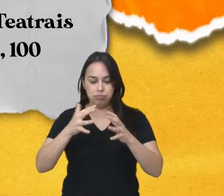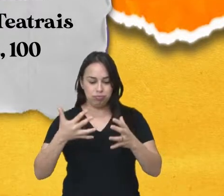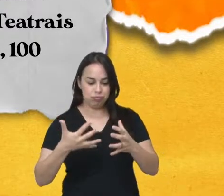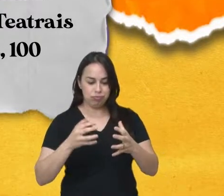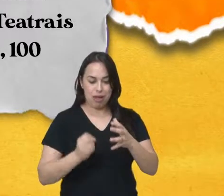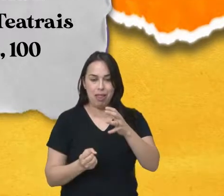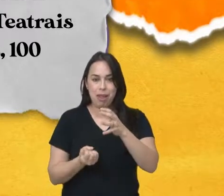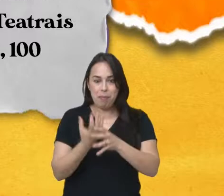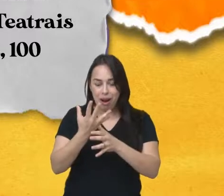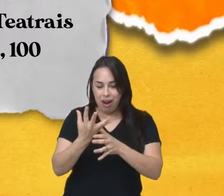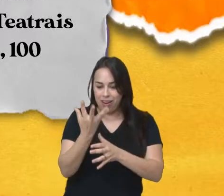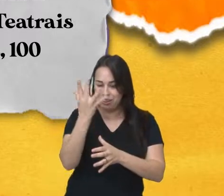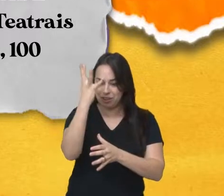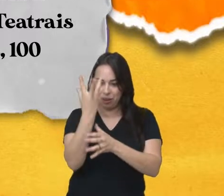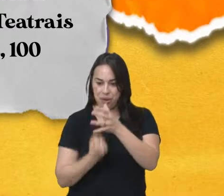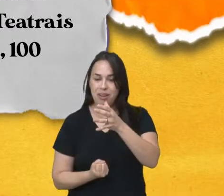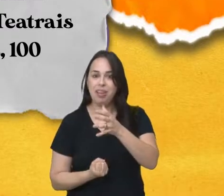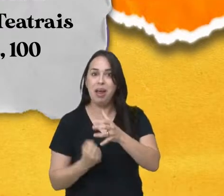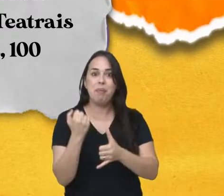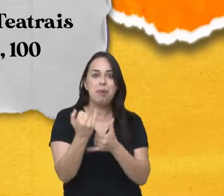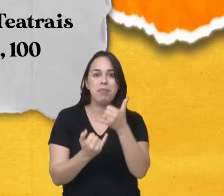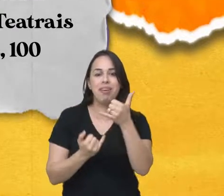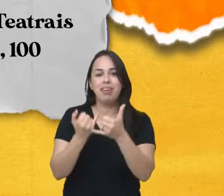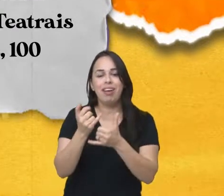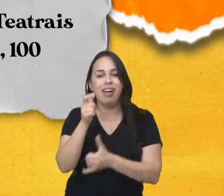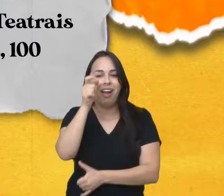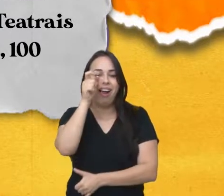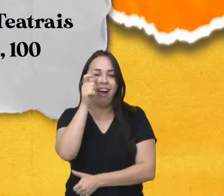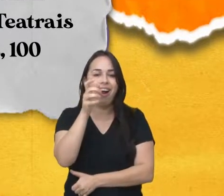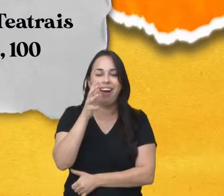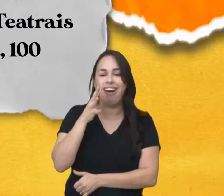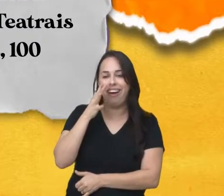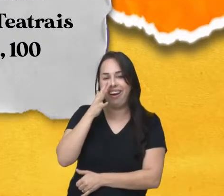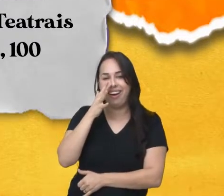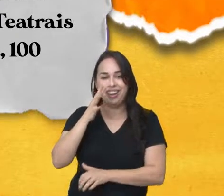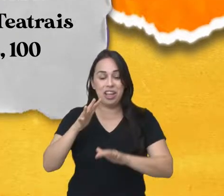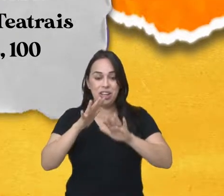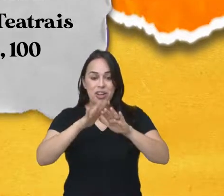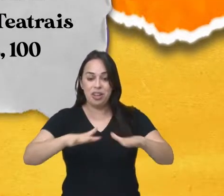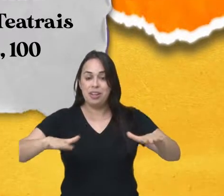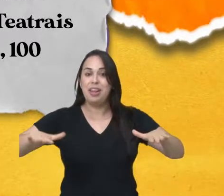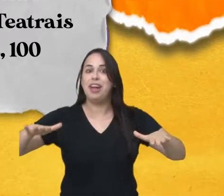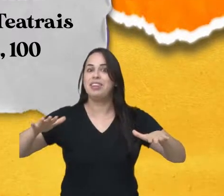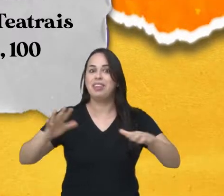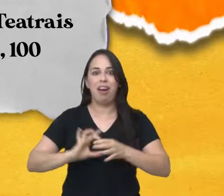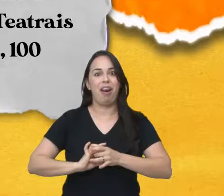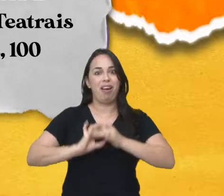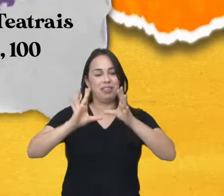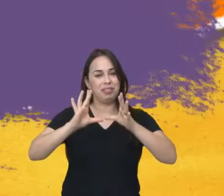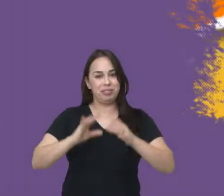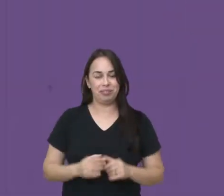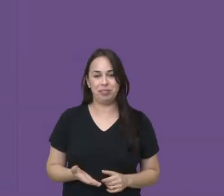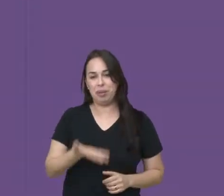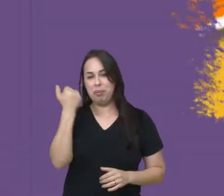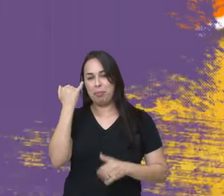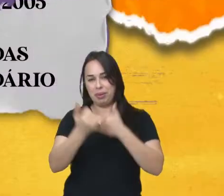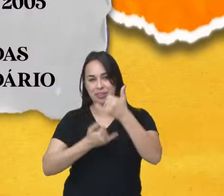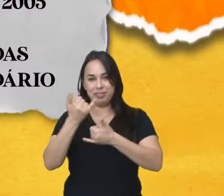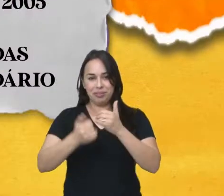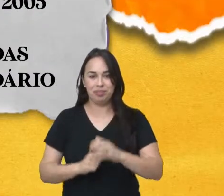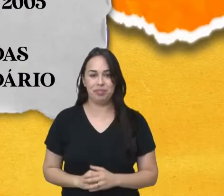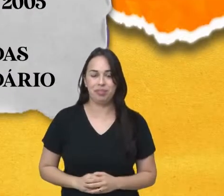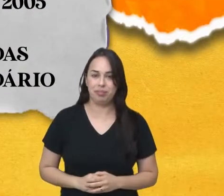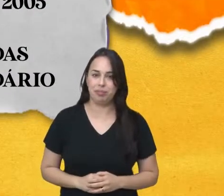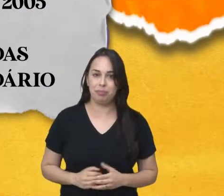Uma divertida brincadeira que encanta e interage com o público de todas as idades. Vamos brincar?